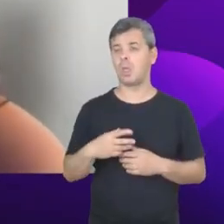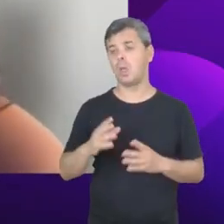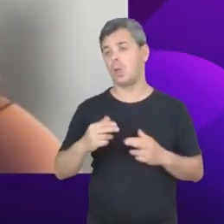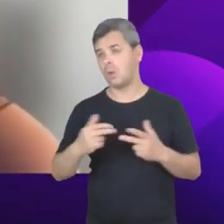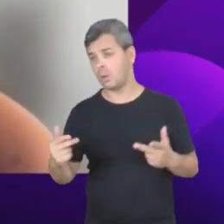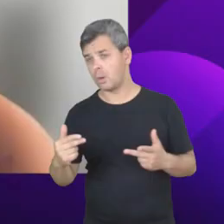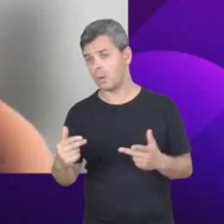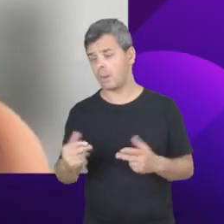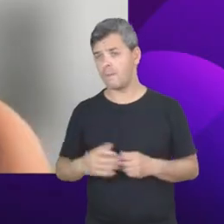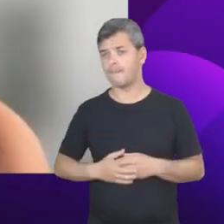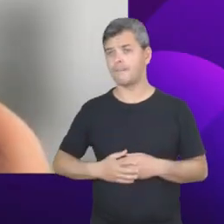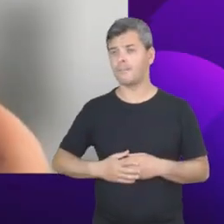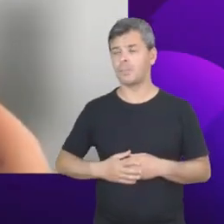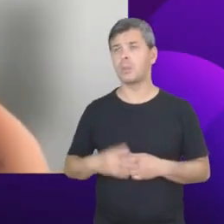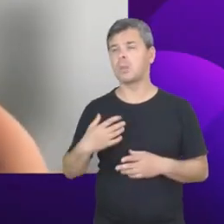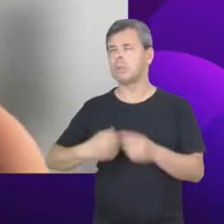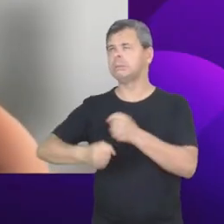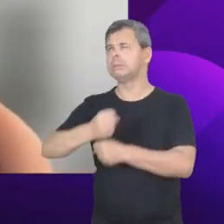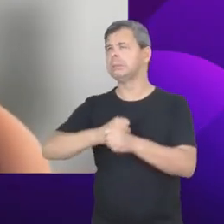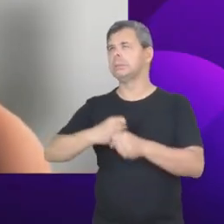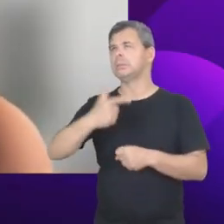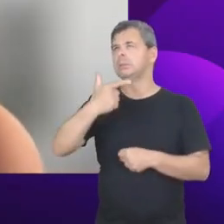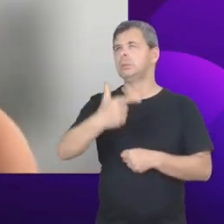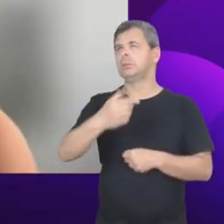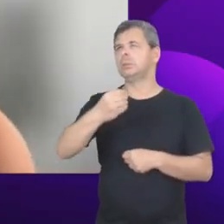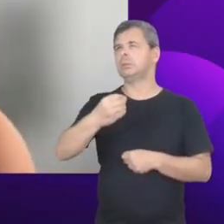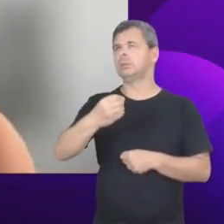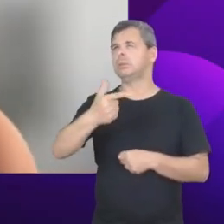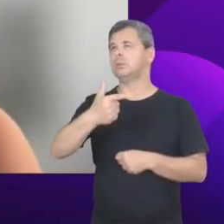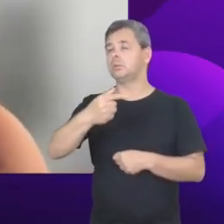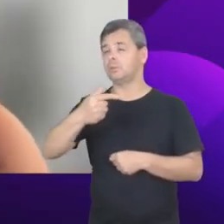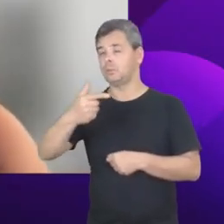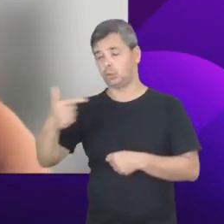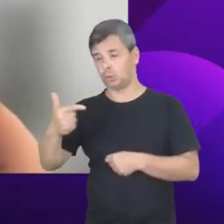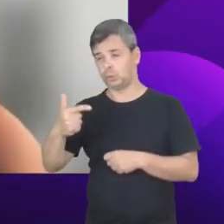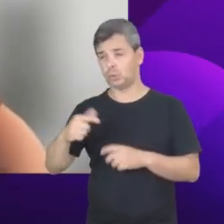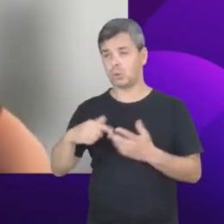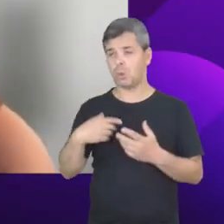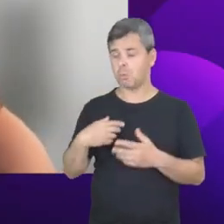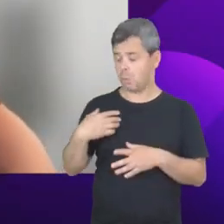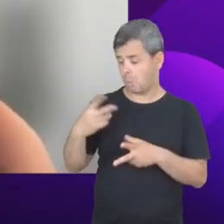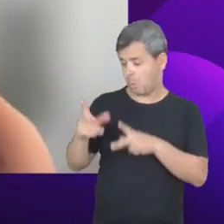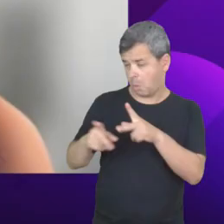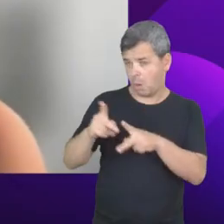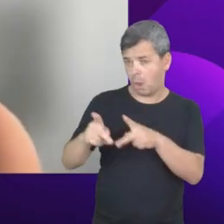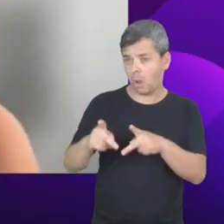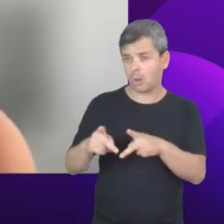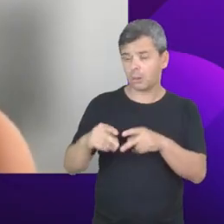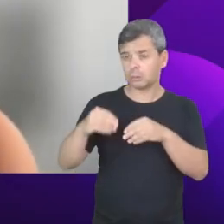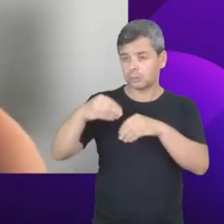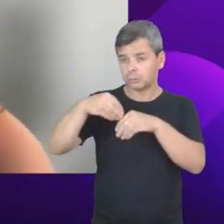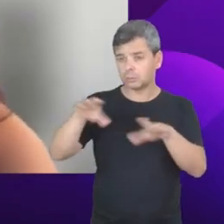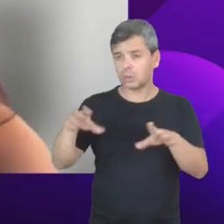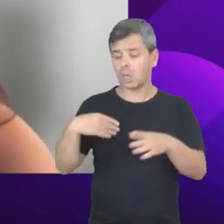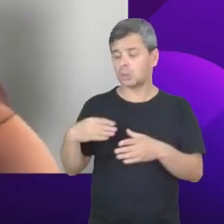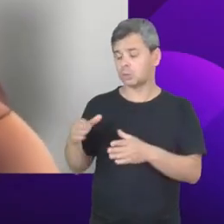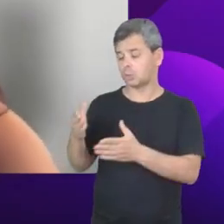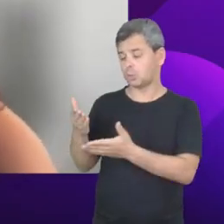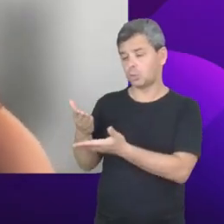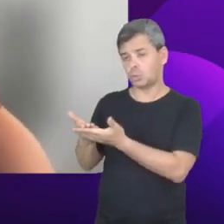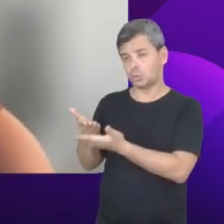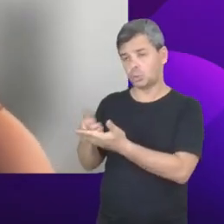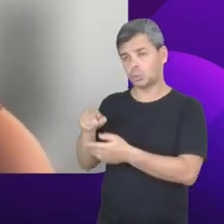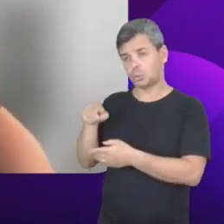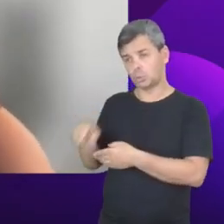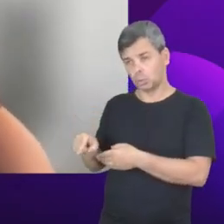que, desde 2022, é muito popularizada entre os estudantes